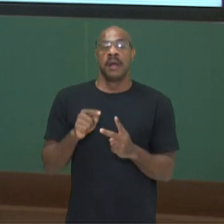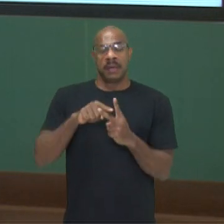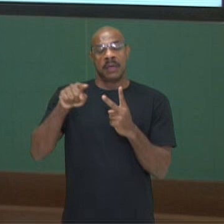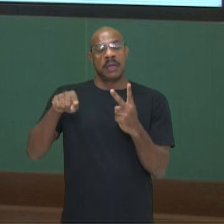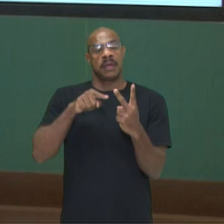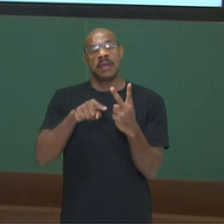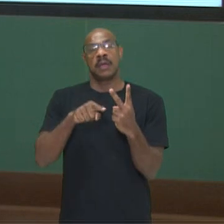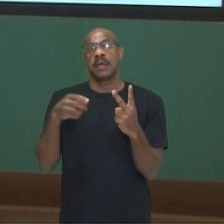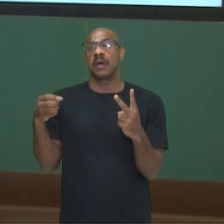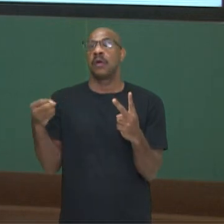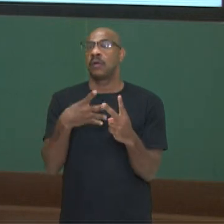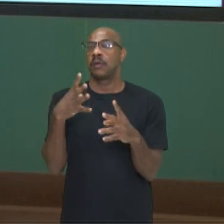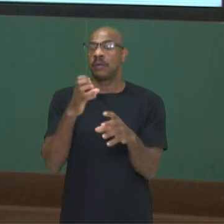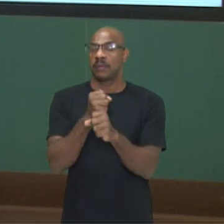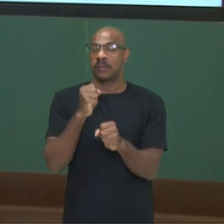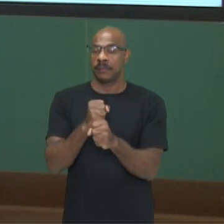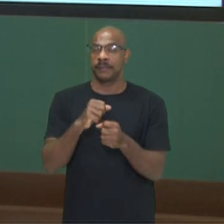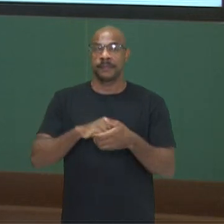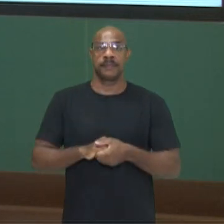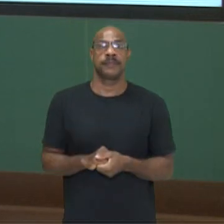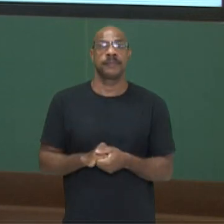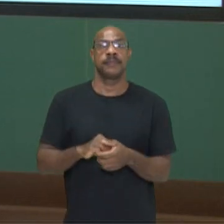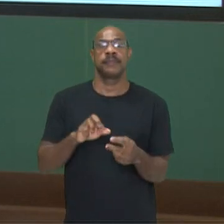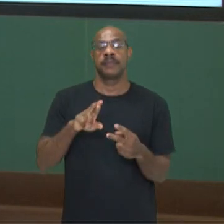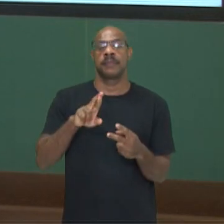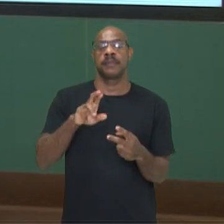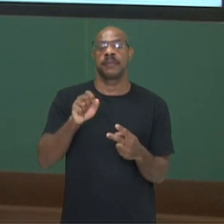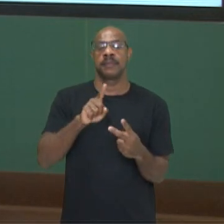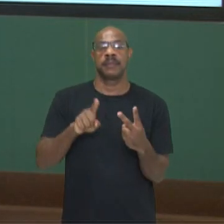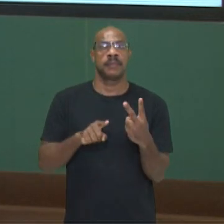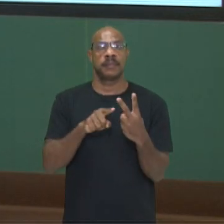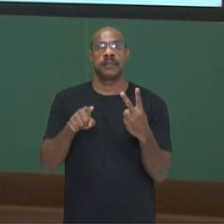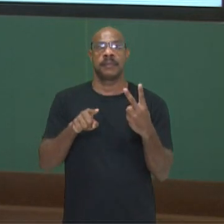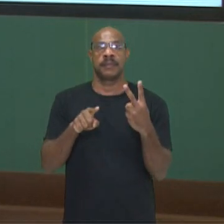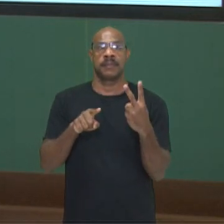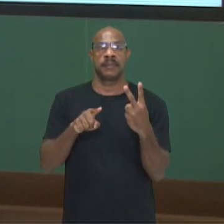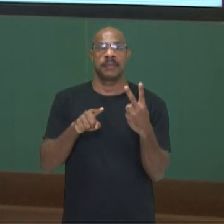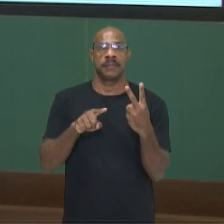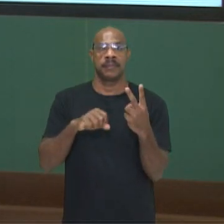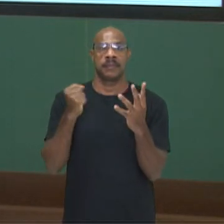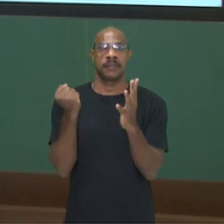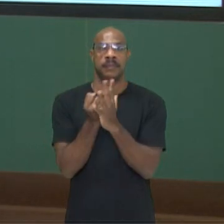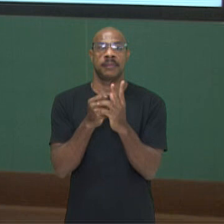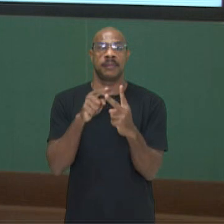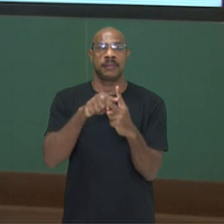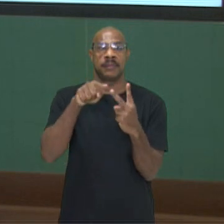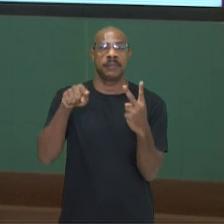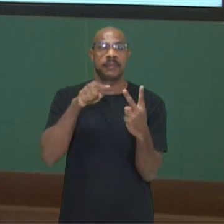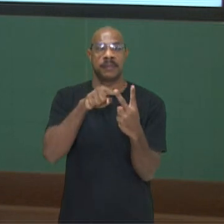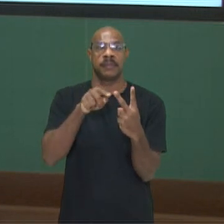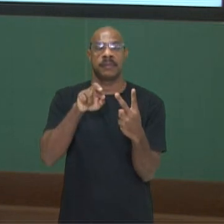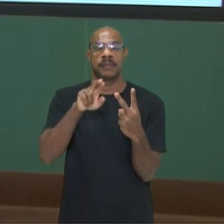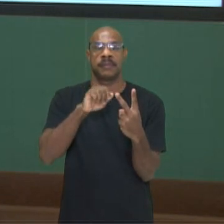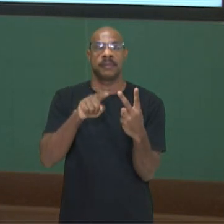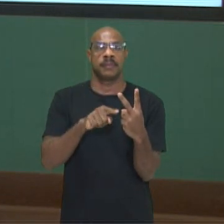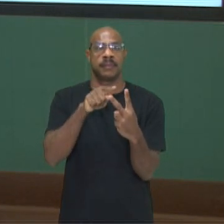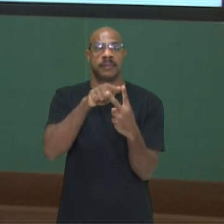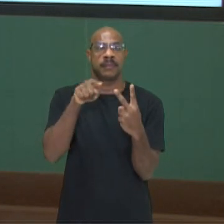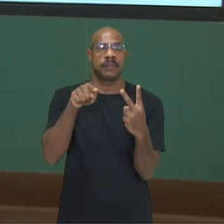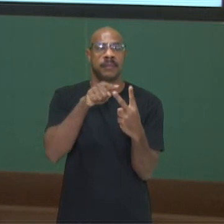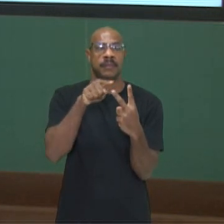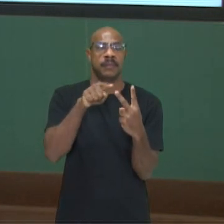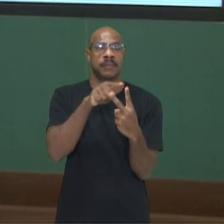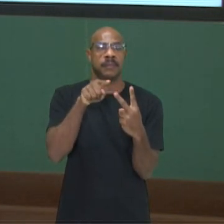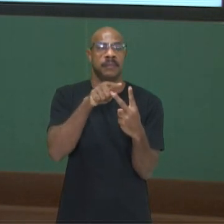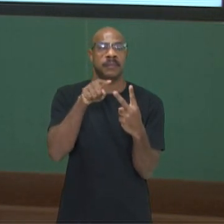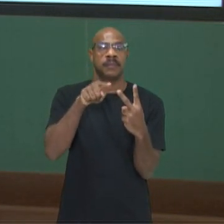nova operação. A raiz, que é esse símbolozinho aqui que a gente está acostumado a chamar de raiz, na verdade